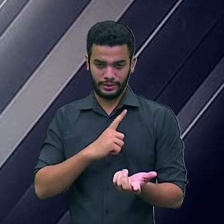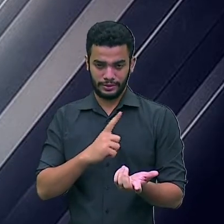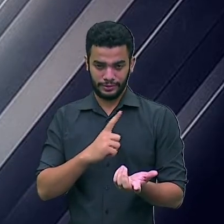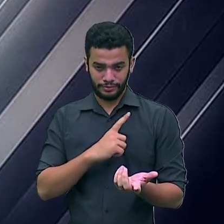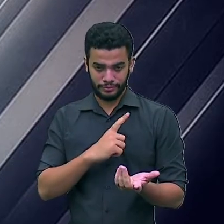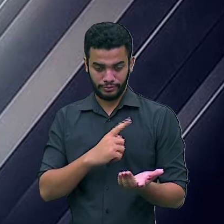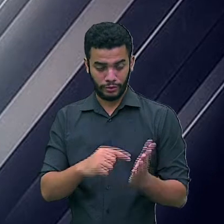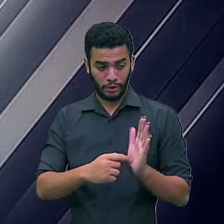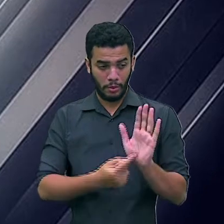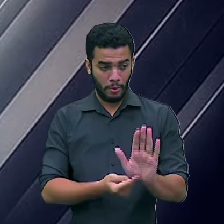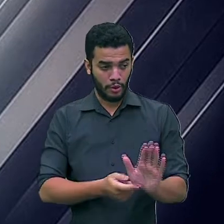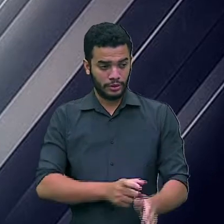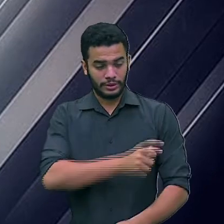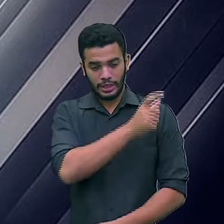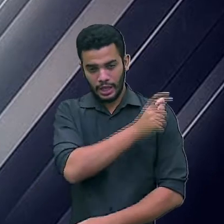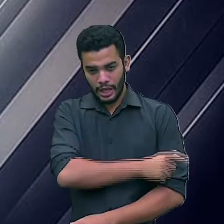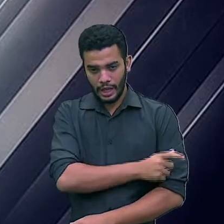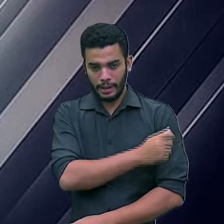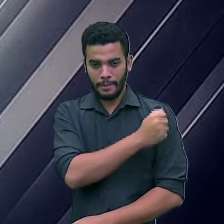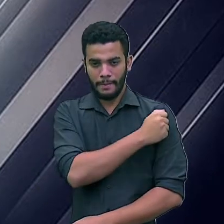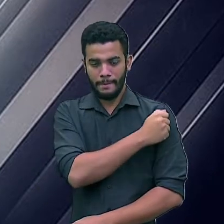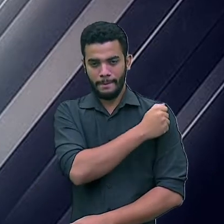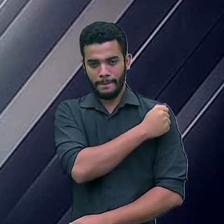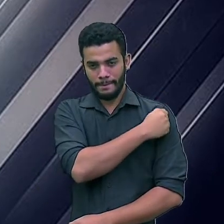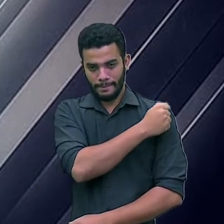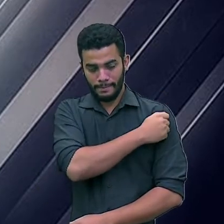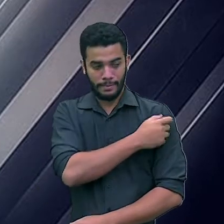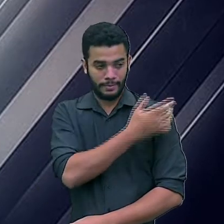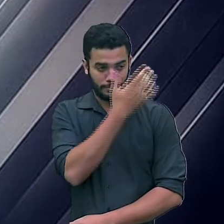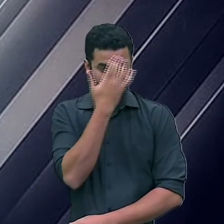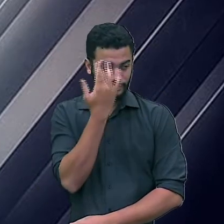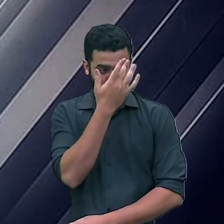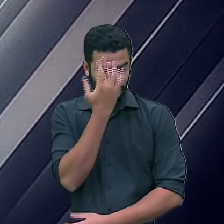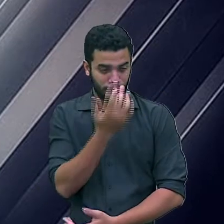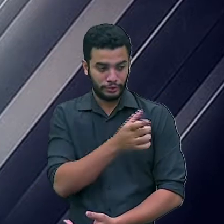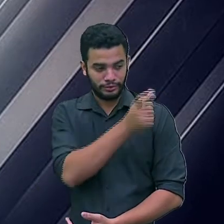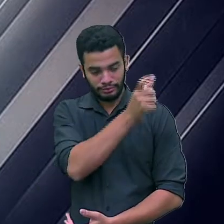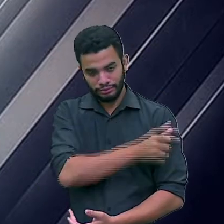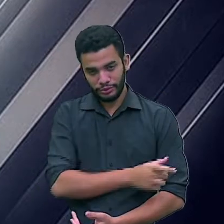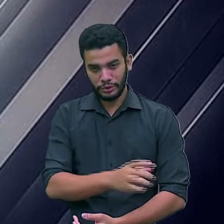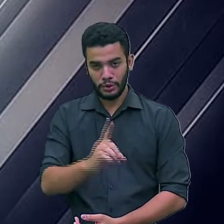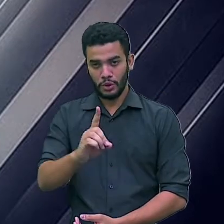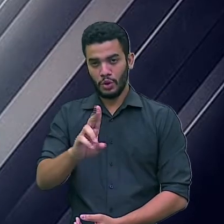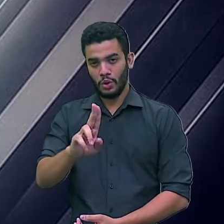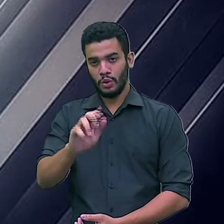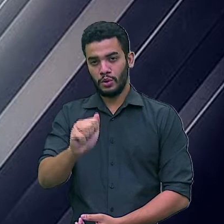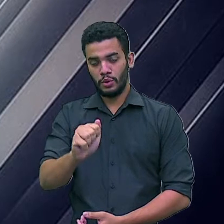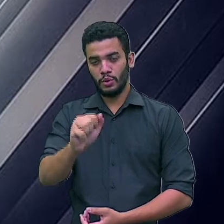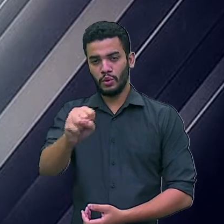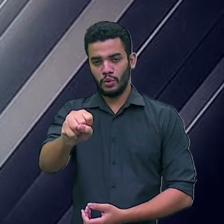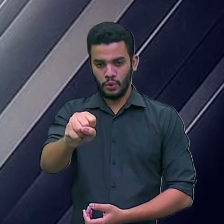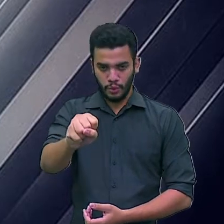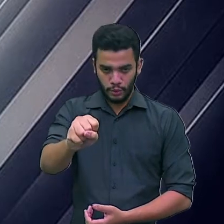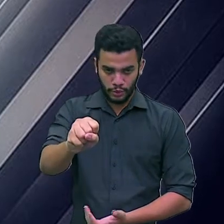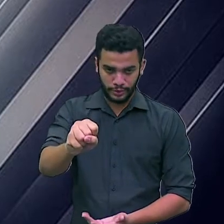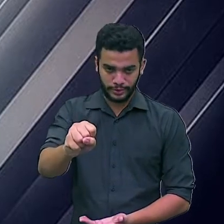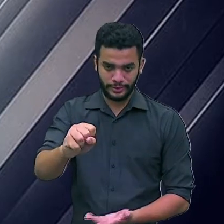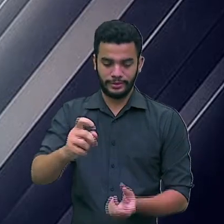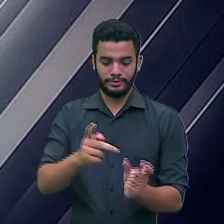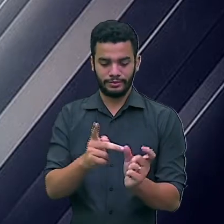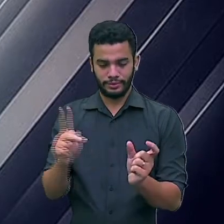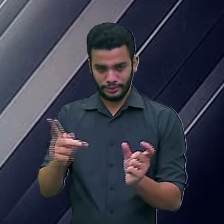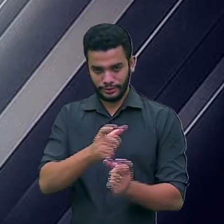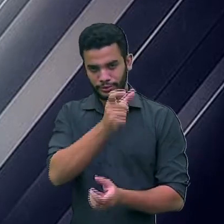os alunos ligado por um verbo de ligação. Portanto, duas é o numeral e função de predicativo do